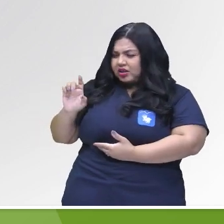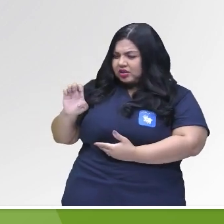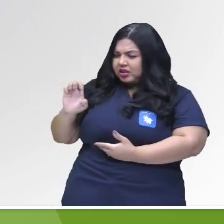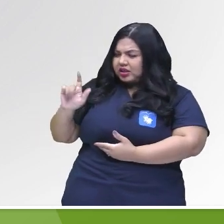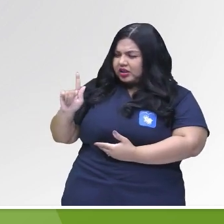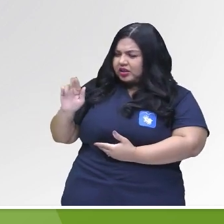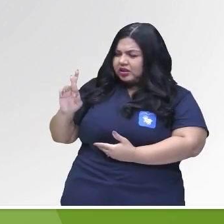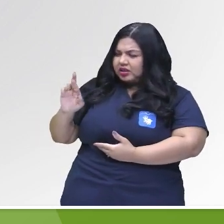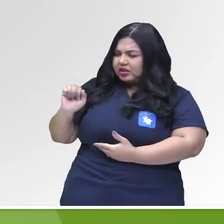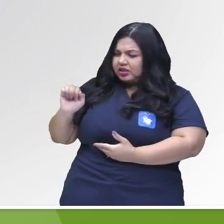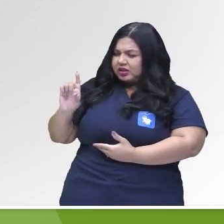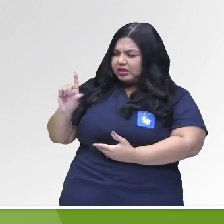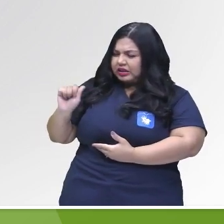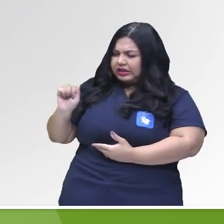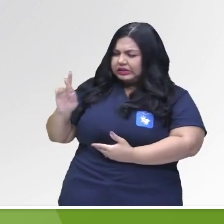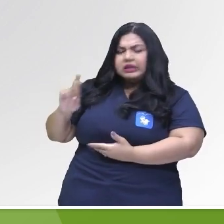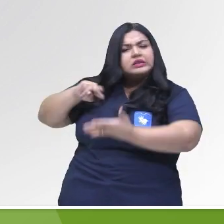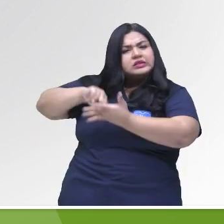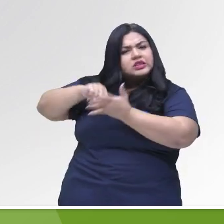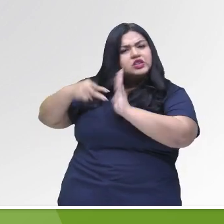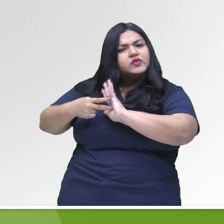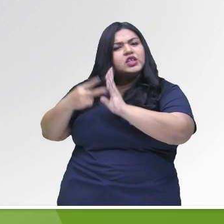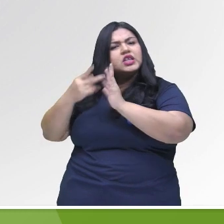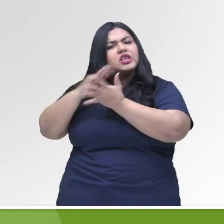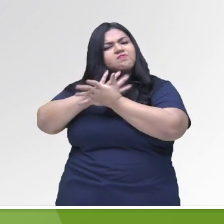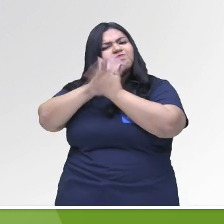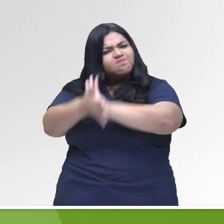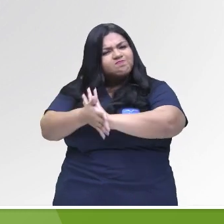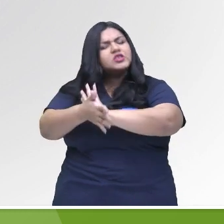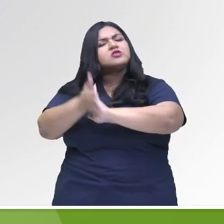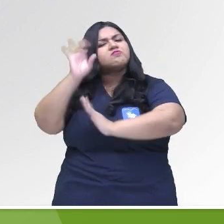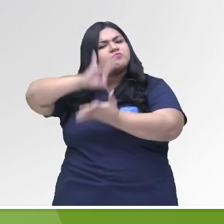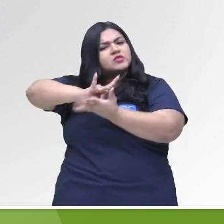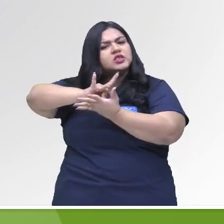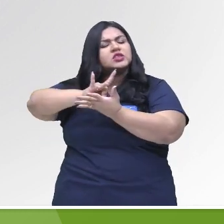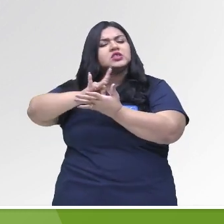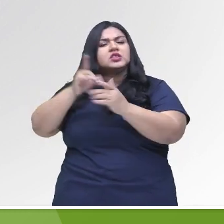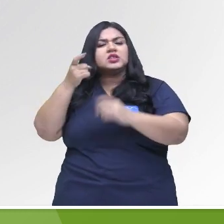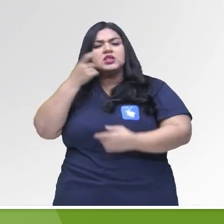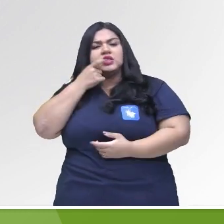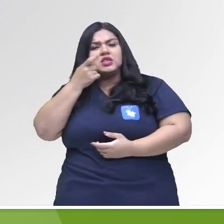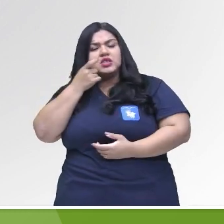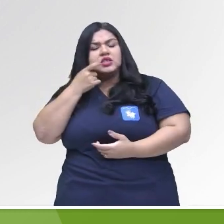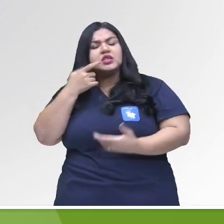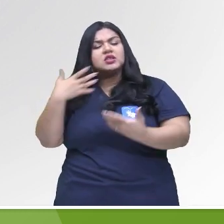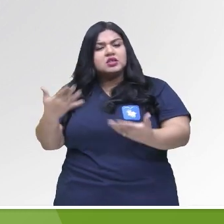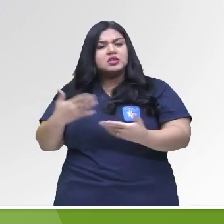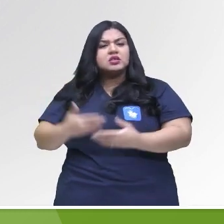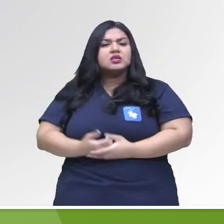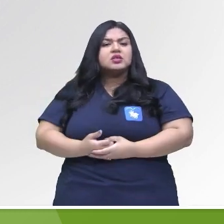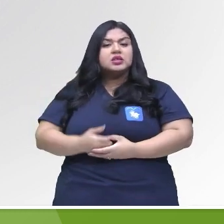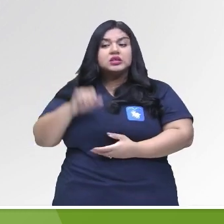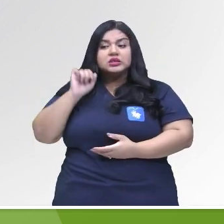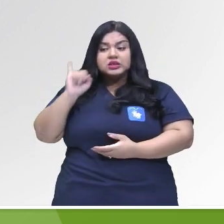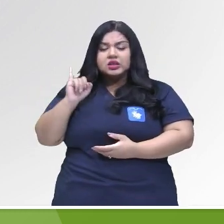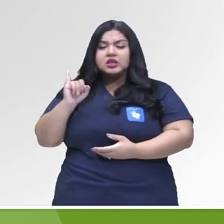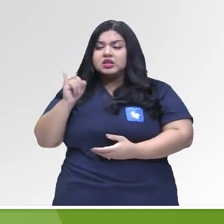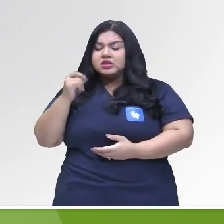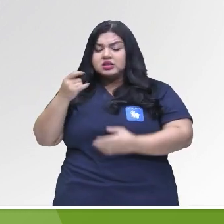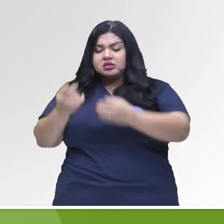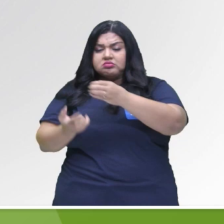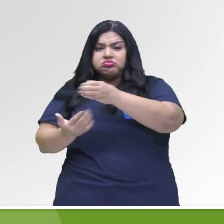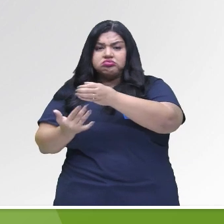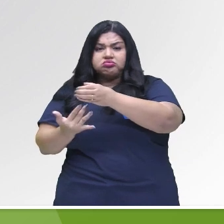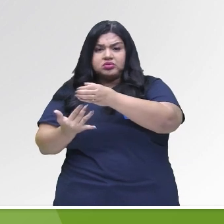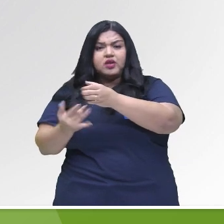mesmo, tá? Então, esse material, esse plástico que é chamado de termofixo, quando ele é aquecido, o